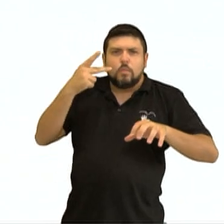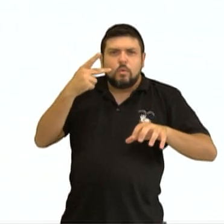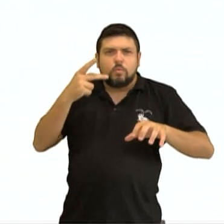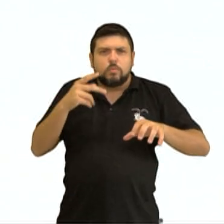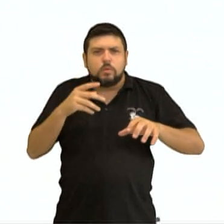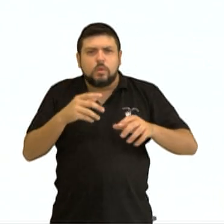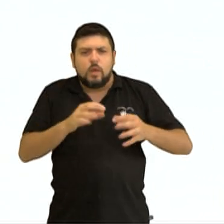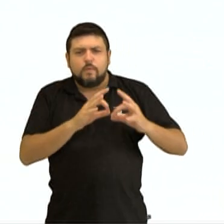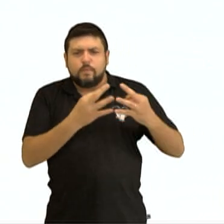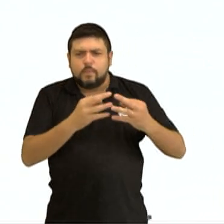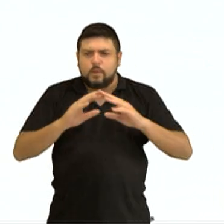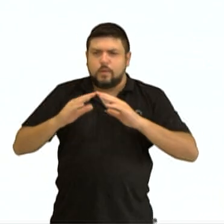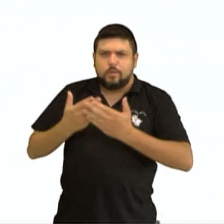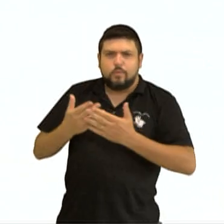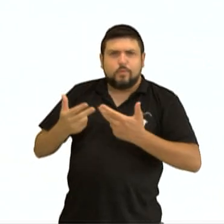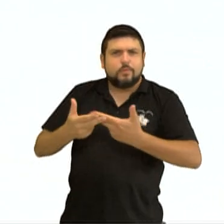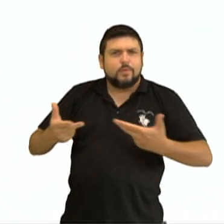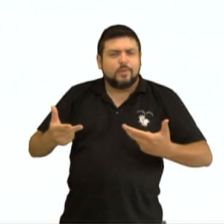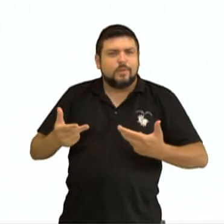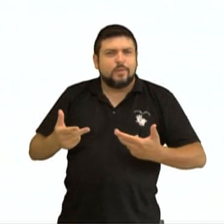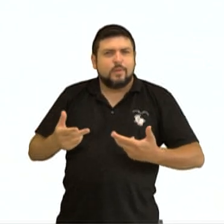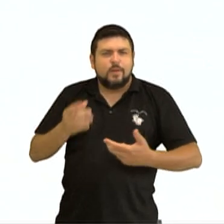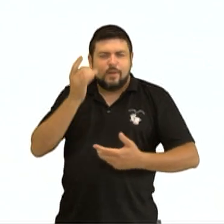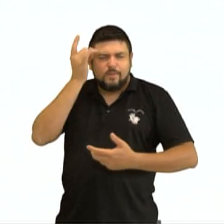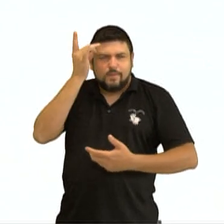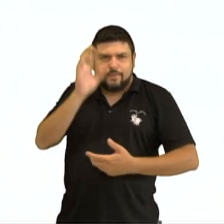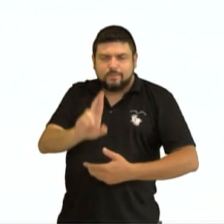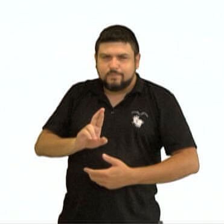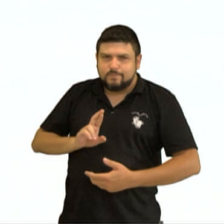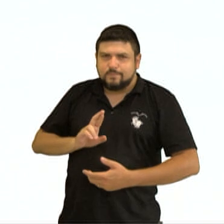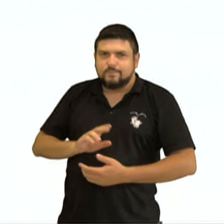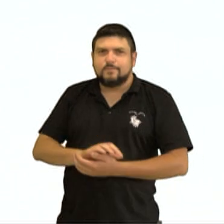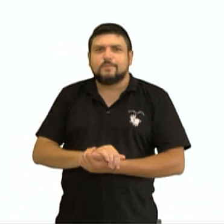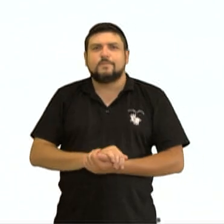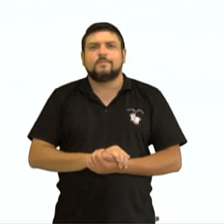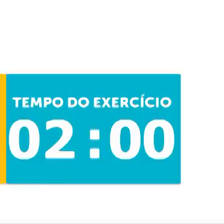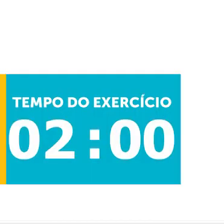escola e outras? Moleza essa, rapidinho para vocês, pessoal.